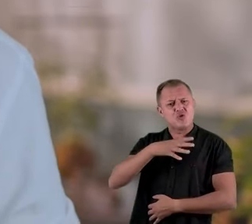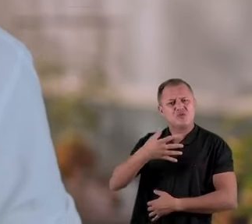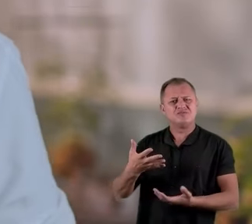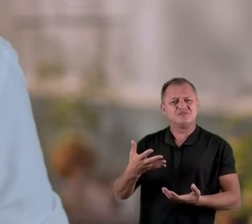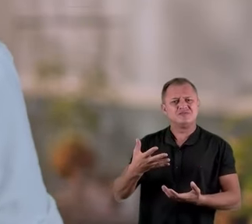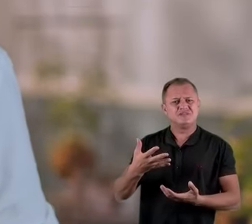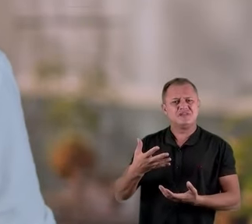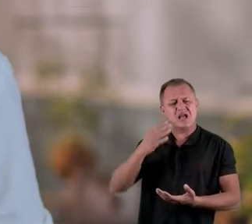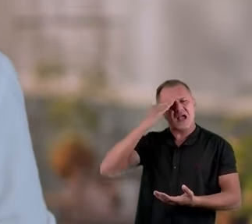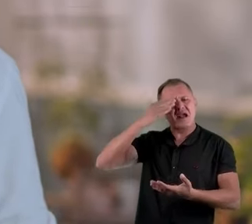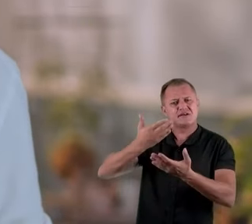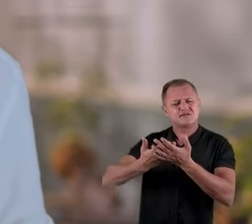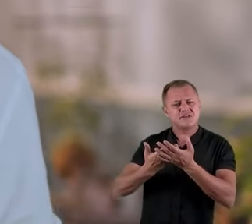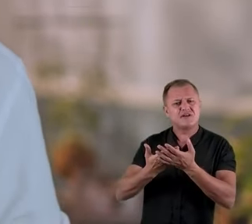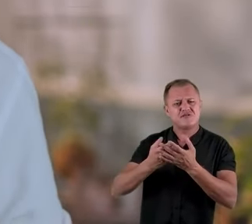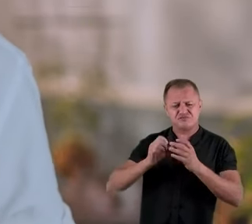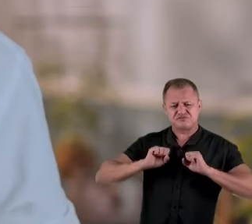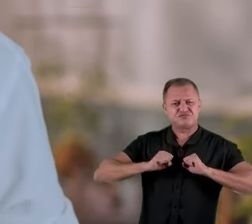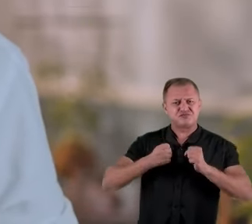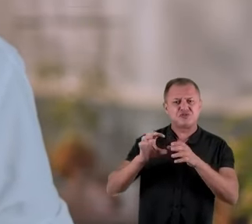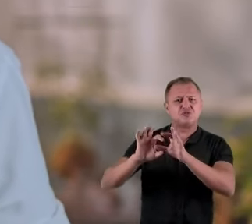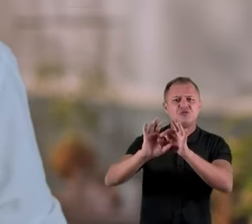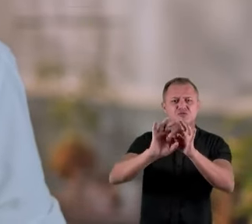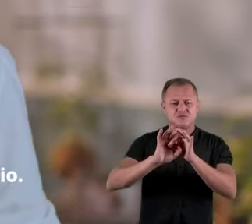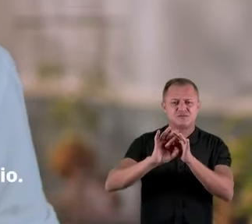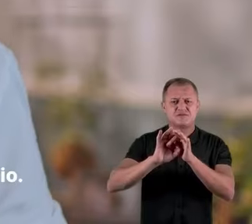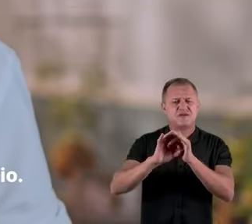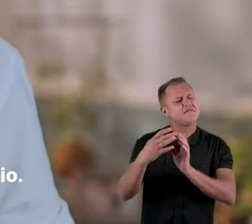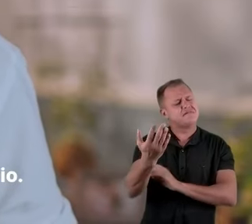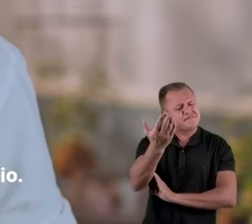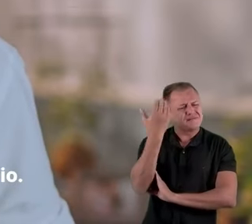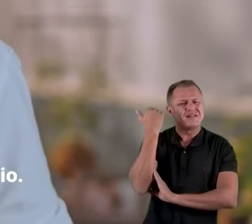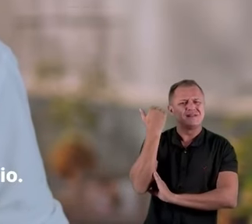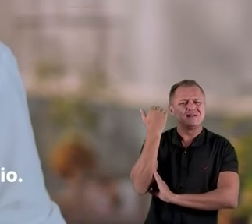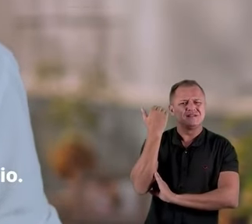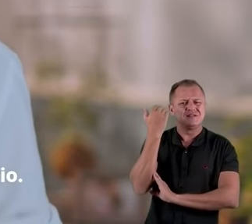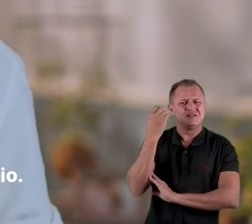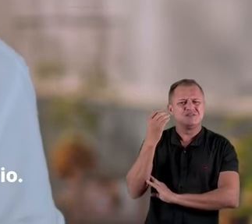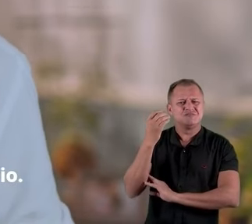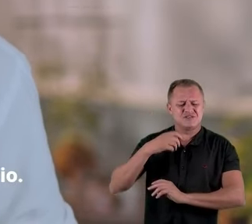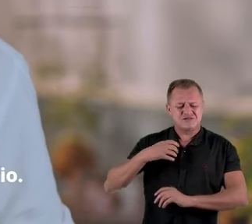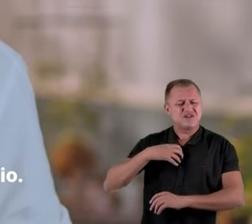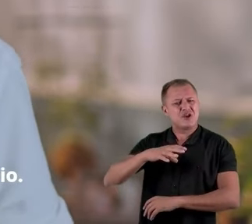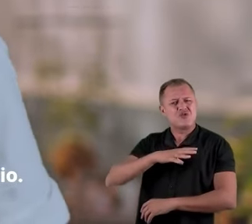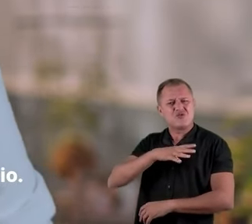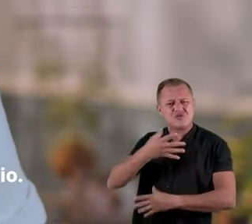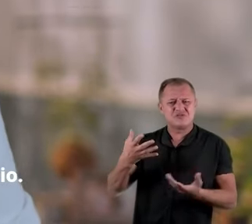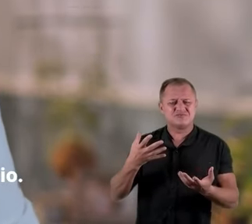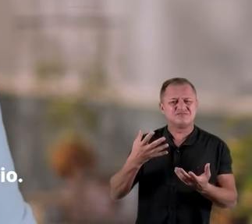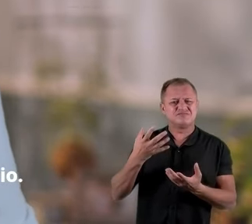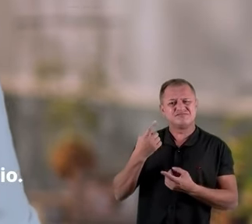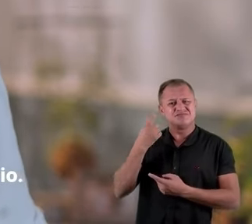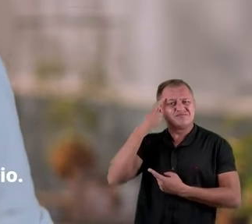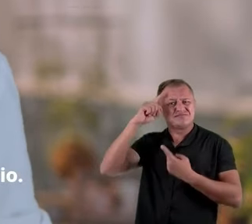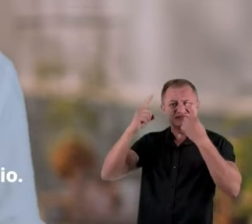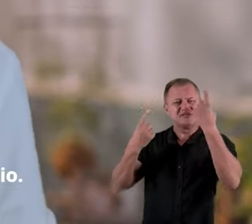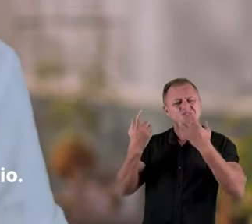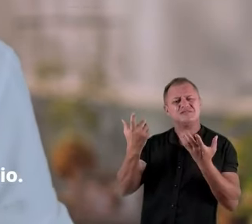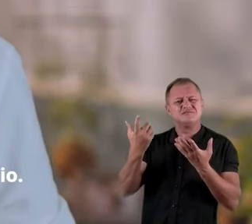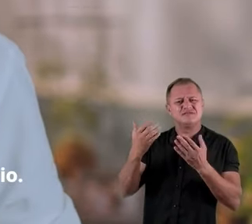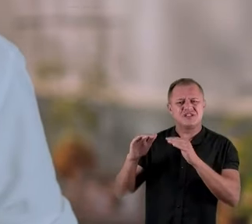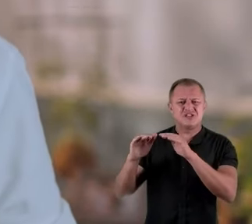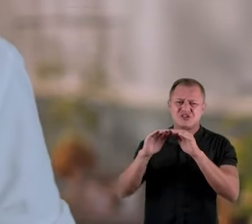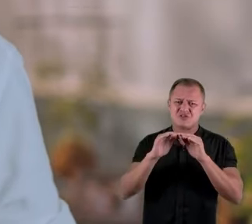ousadia, acreditar na força da união. Vem com a gente, com ousadia, criatividade